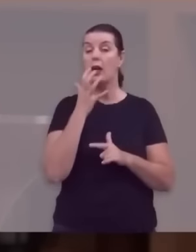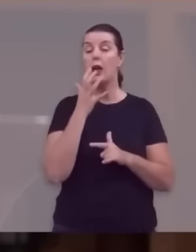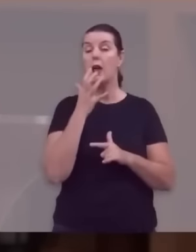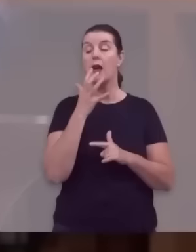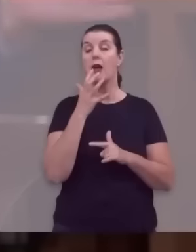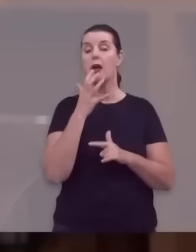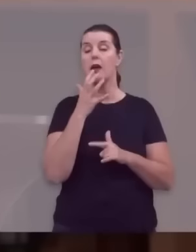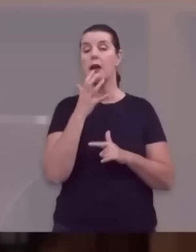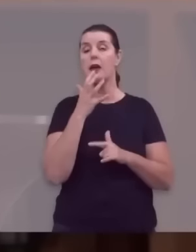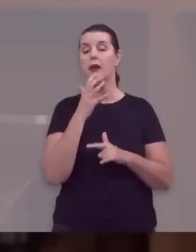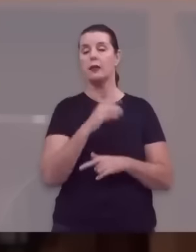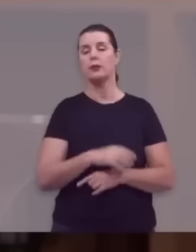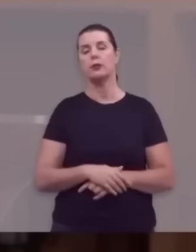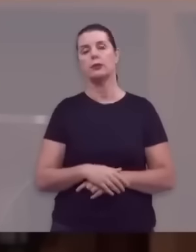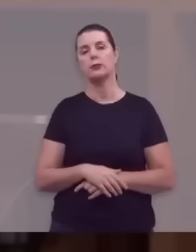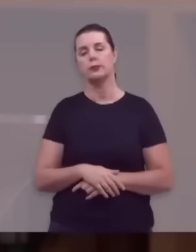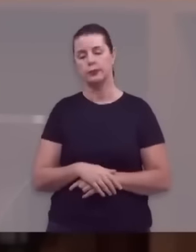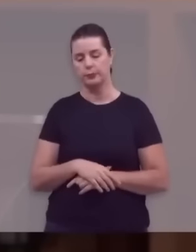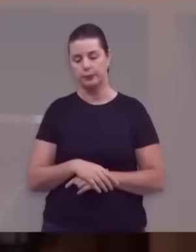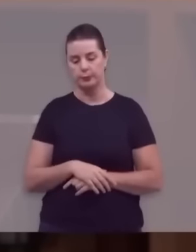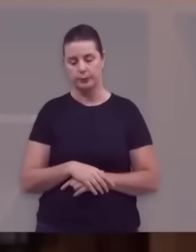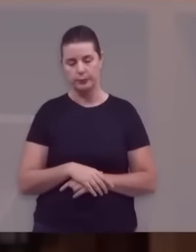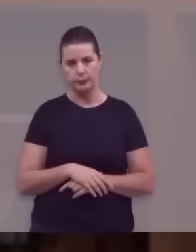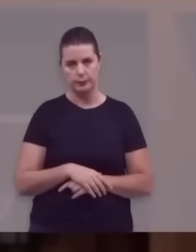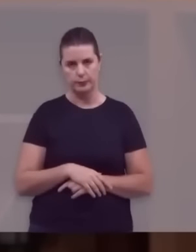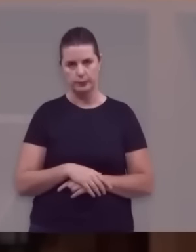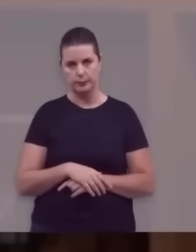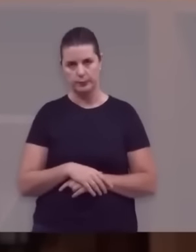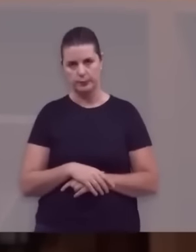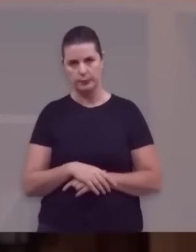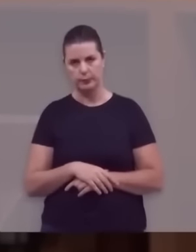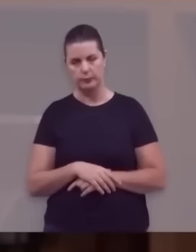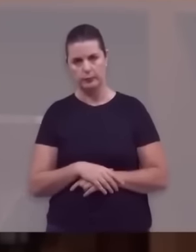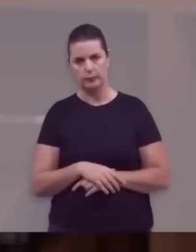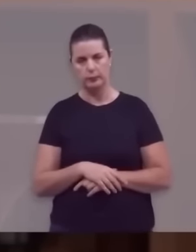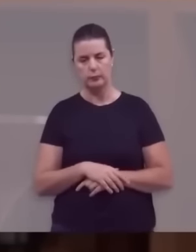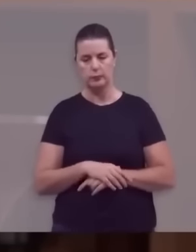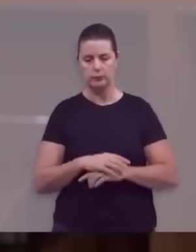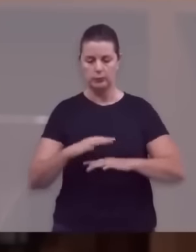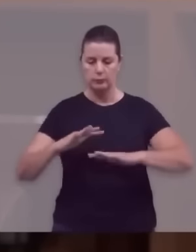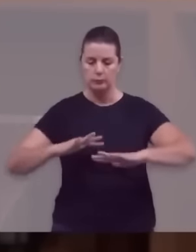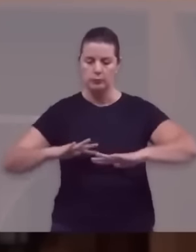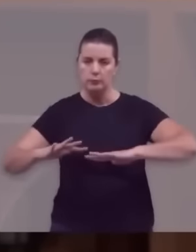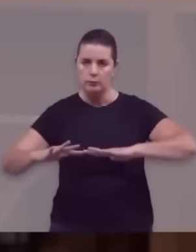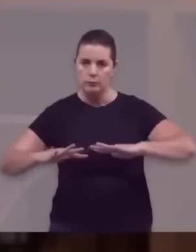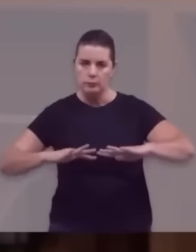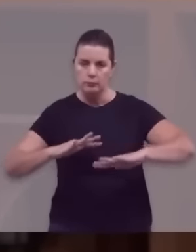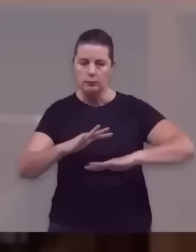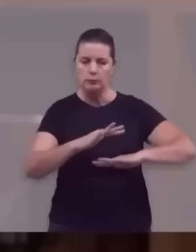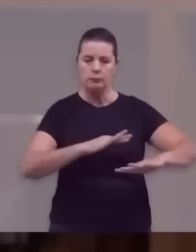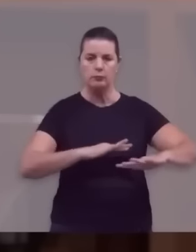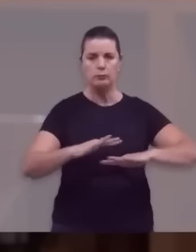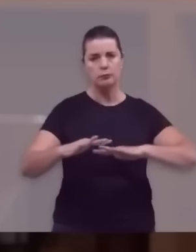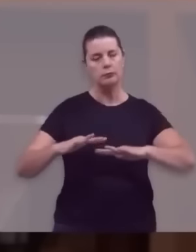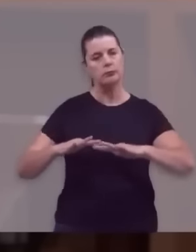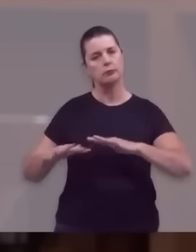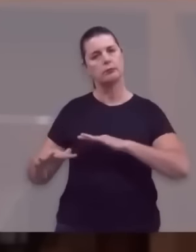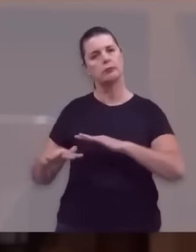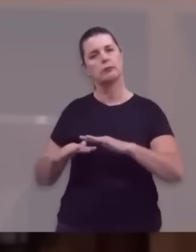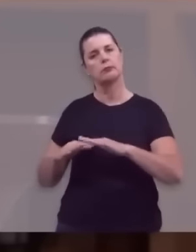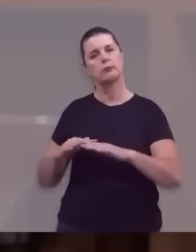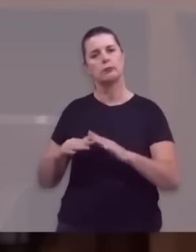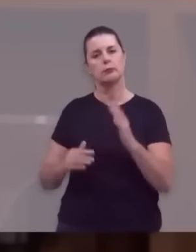aqui ali e aculá as placas tectônicas balançando